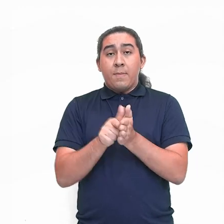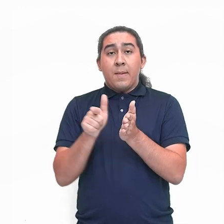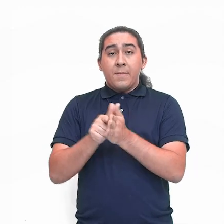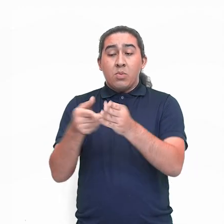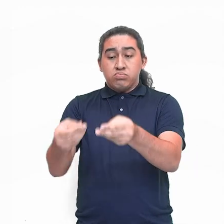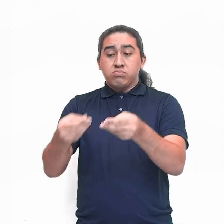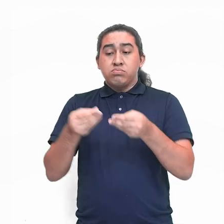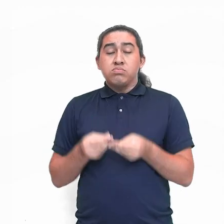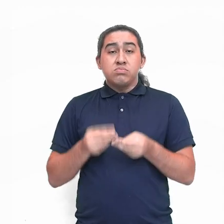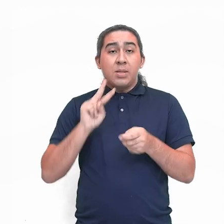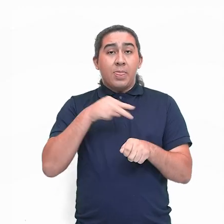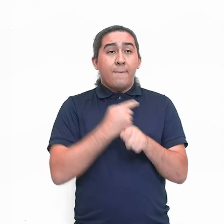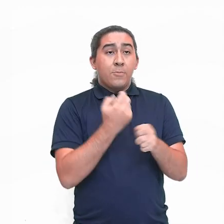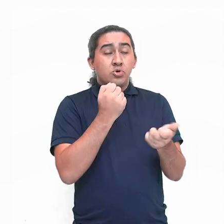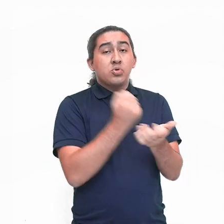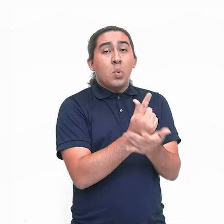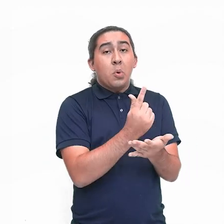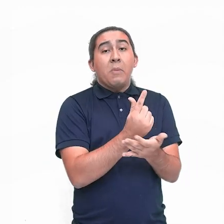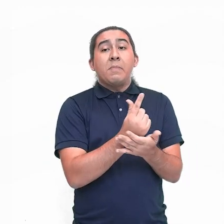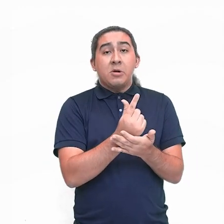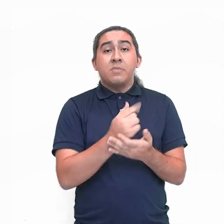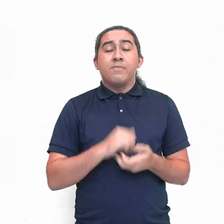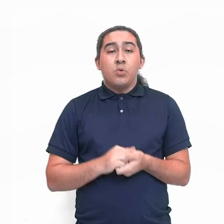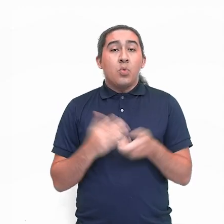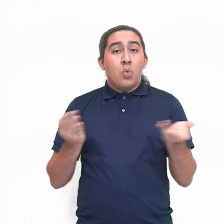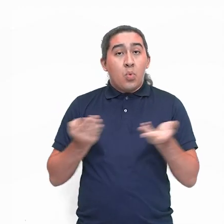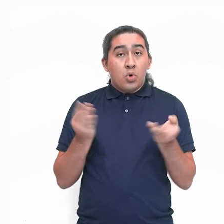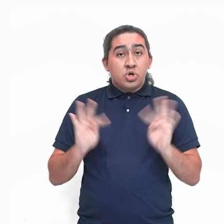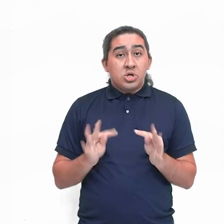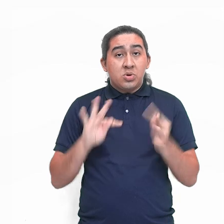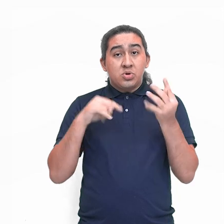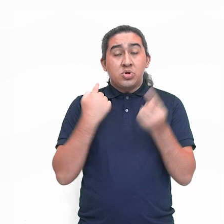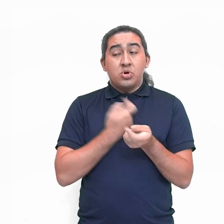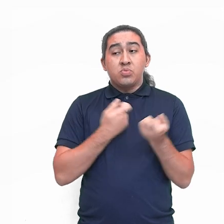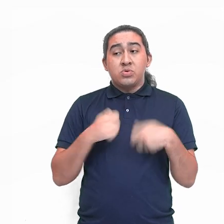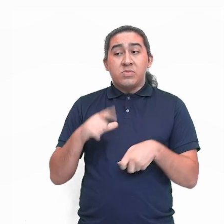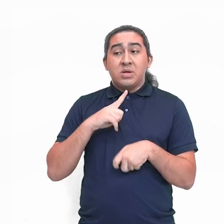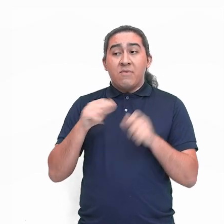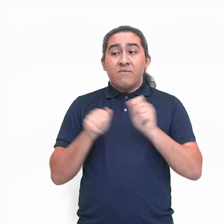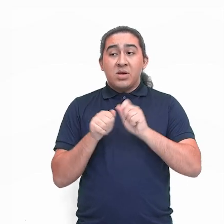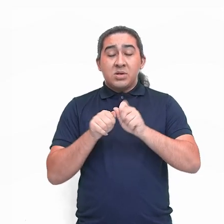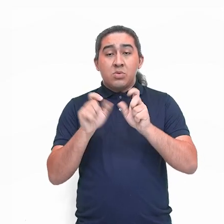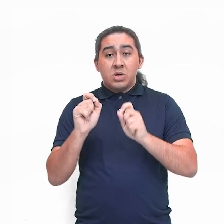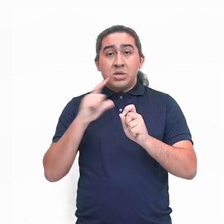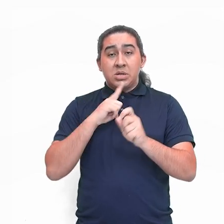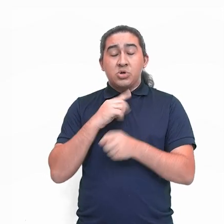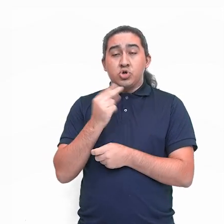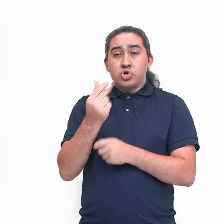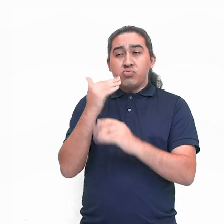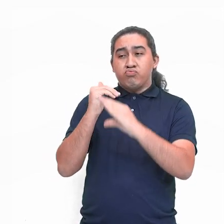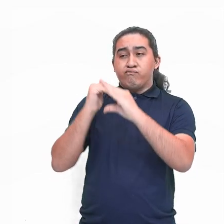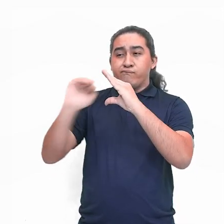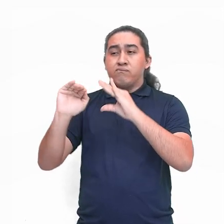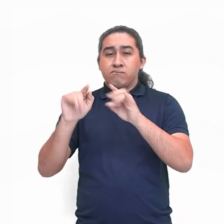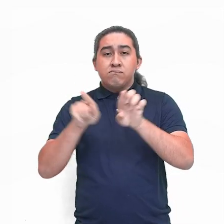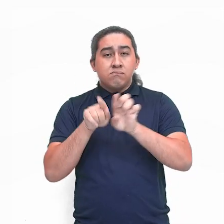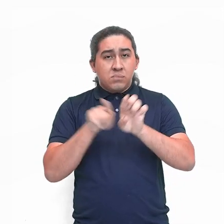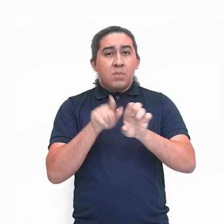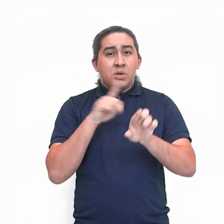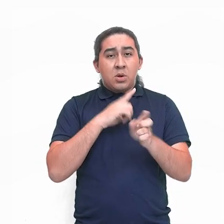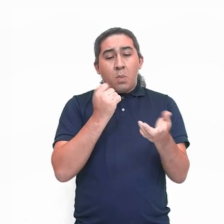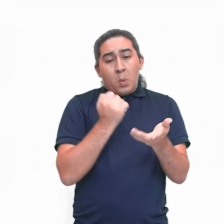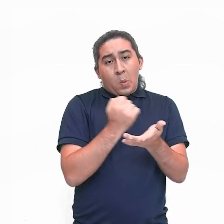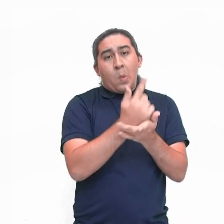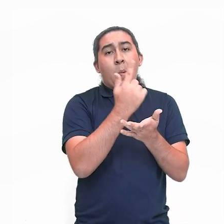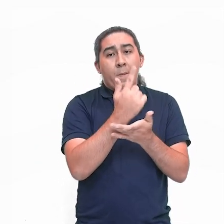compras. Hoje, né, com essa tecnologia, nós podemos ali fazer uma transferência, a gente pode fazer uma compra através